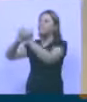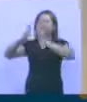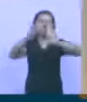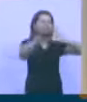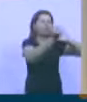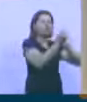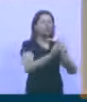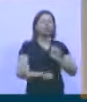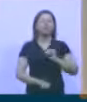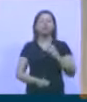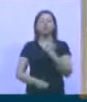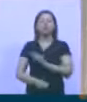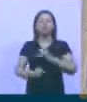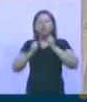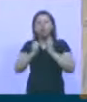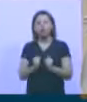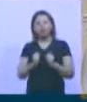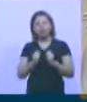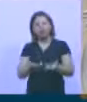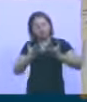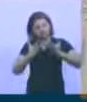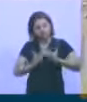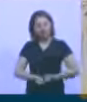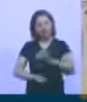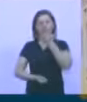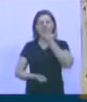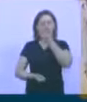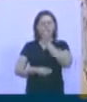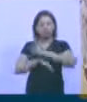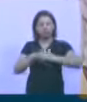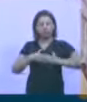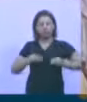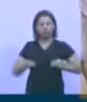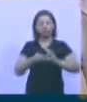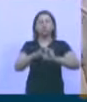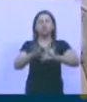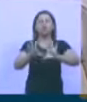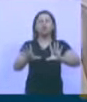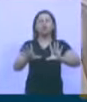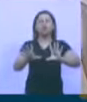nós possamos ser perdoados, curados e libertos.